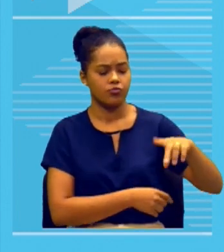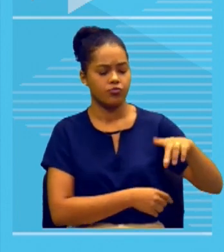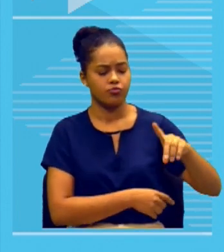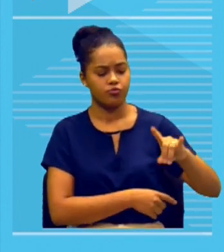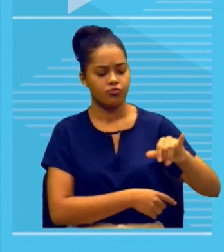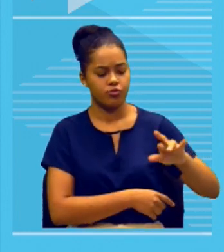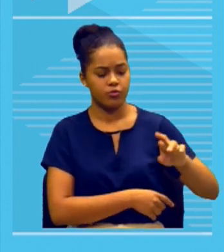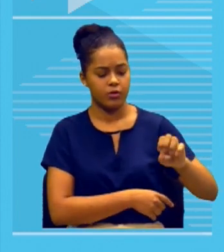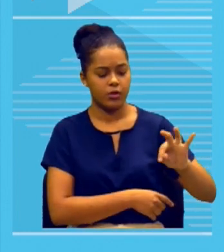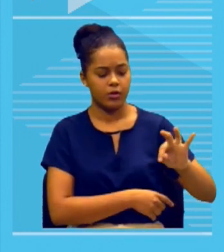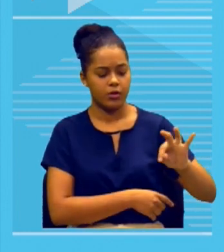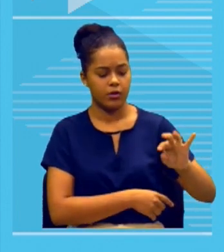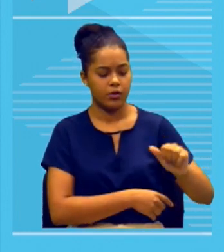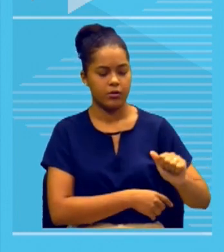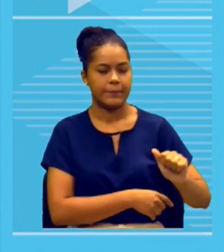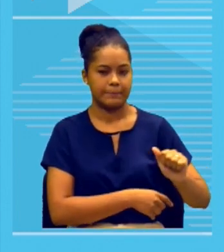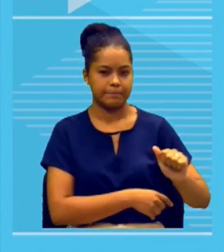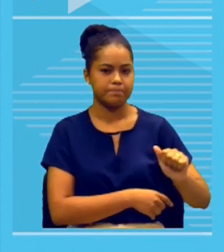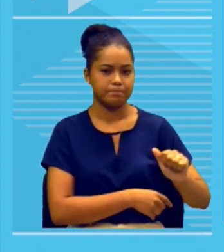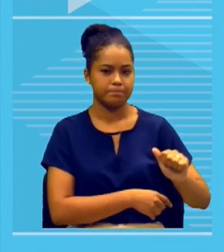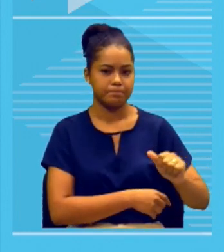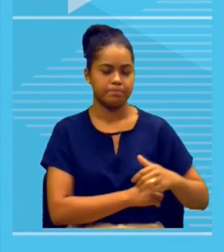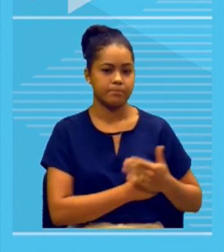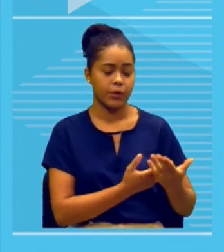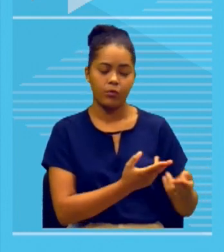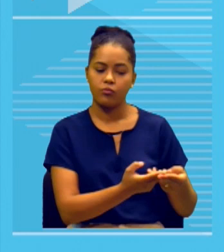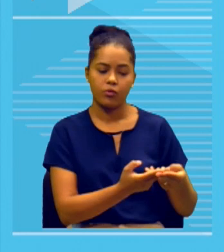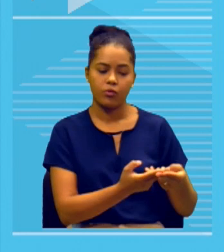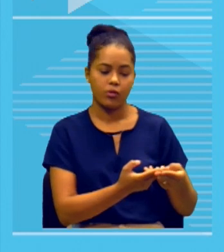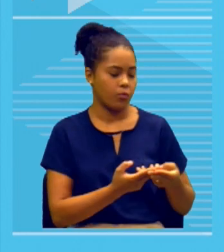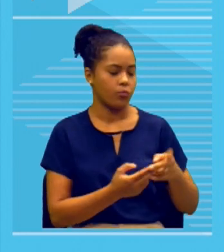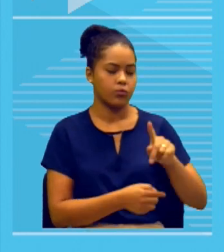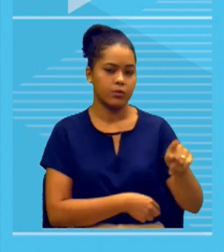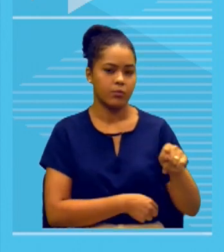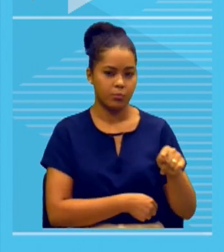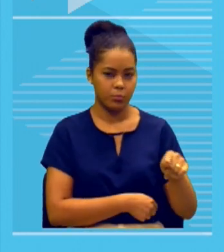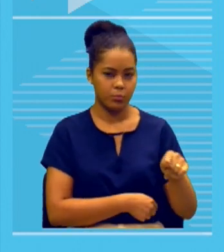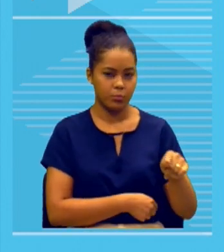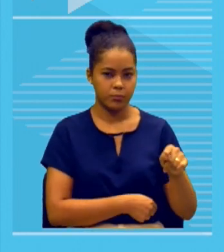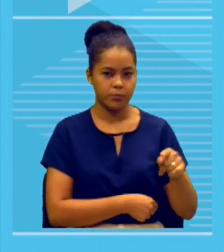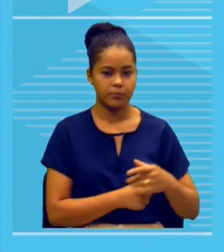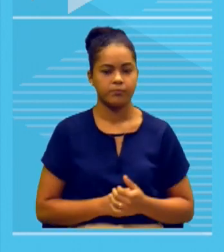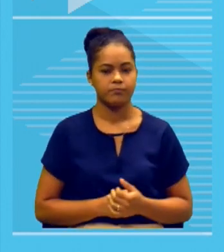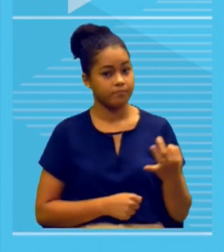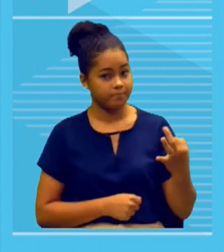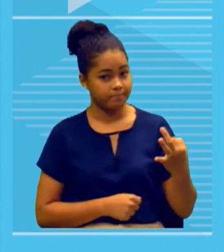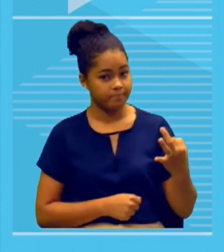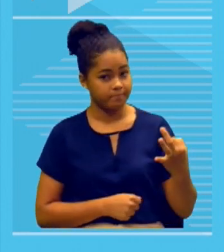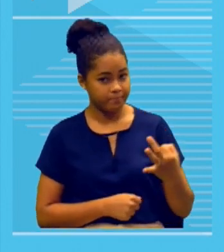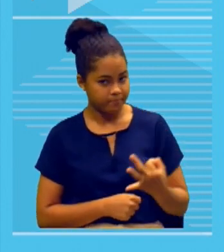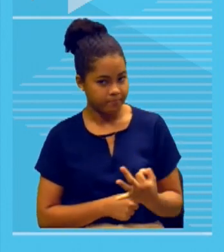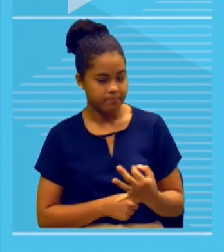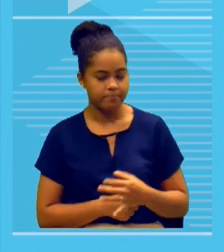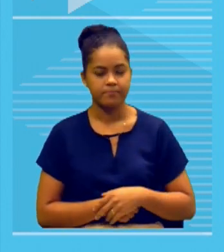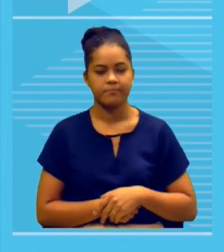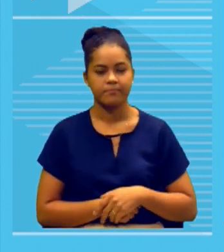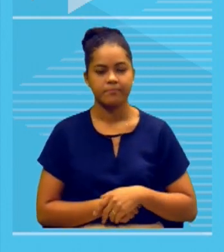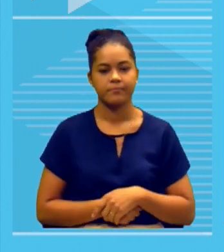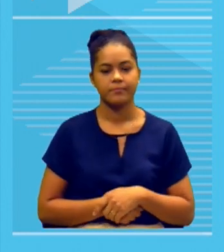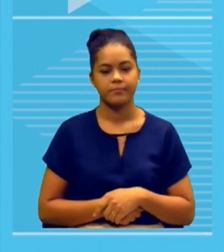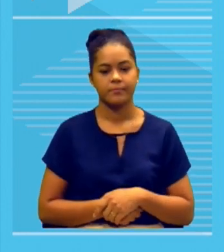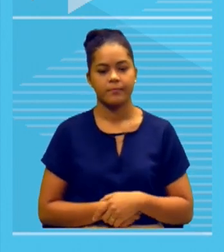indireta a indireta Você não tem o ponto de interrogação viu turma viu um novo Santo Antônio não